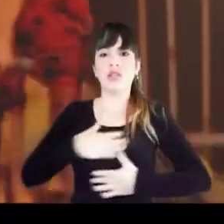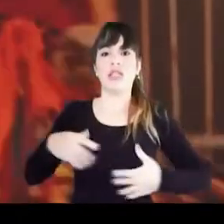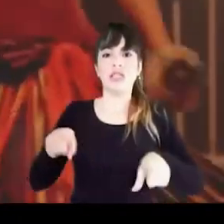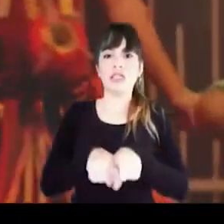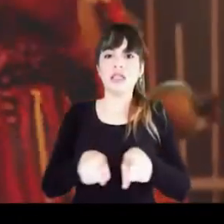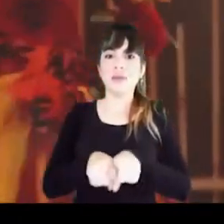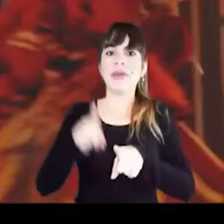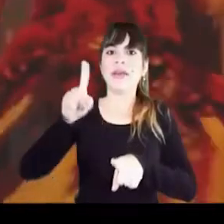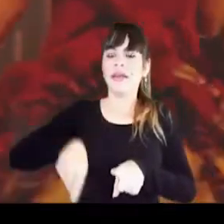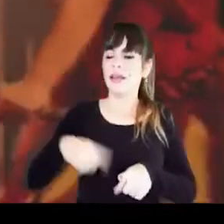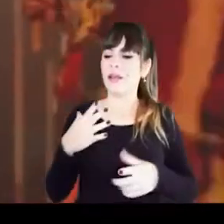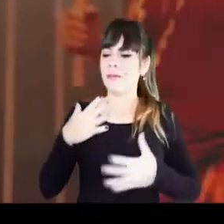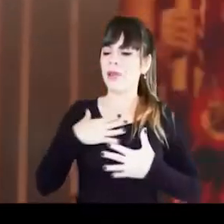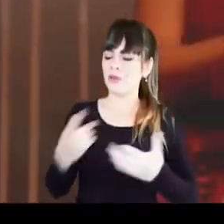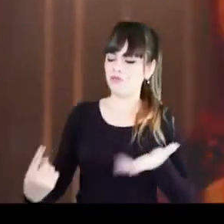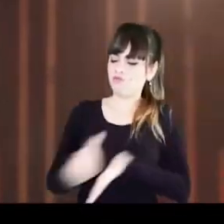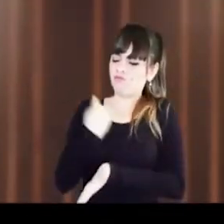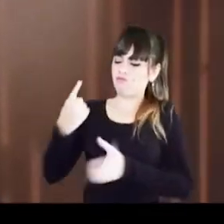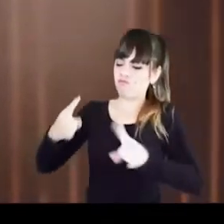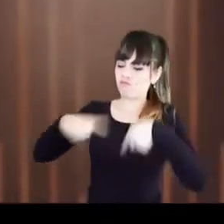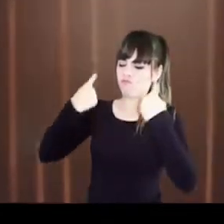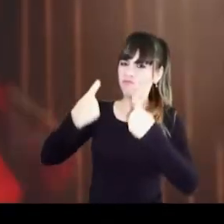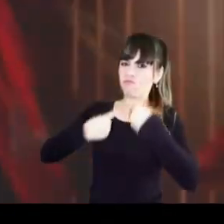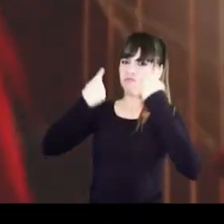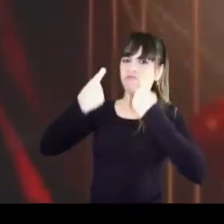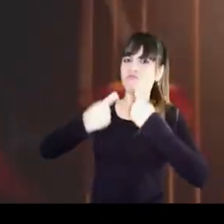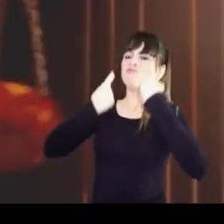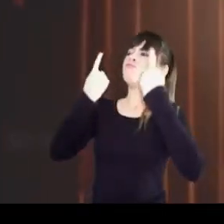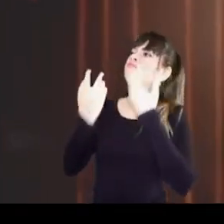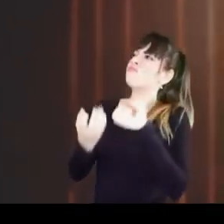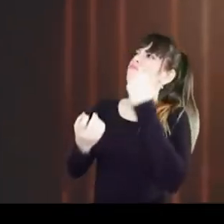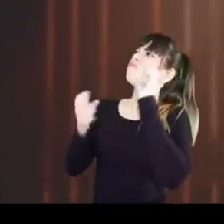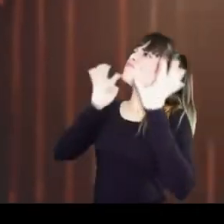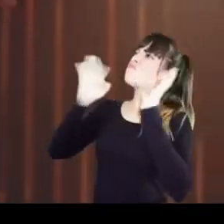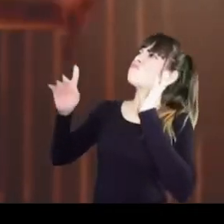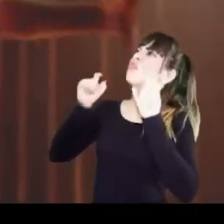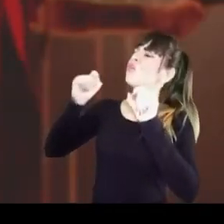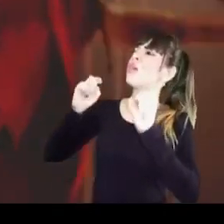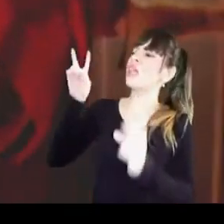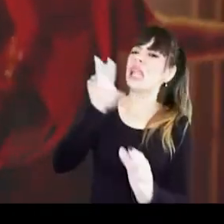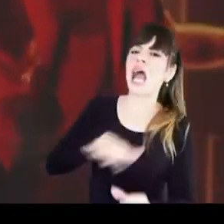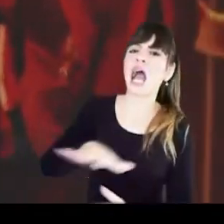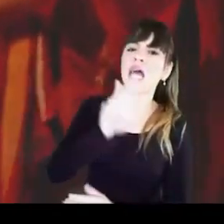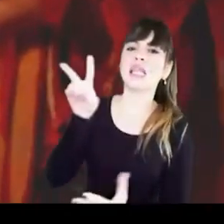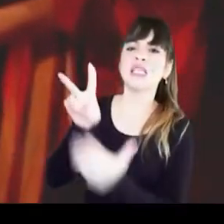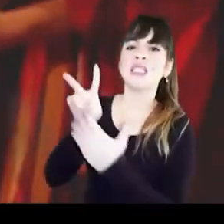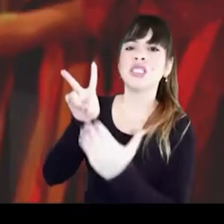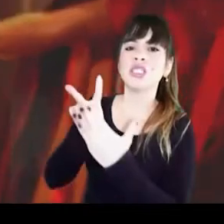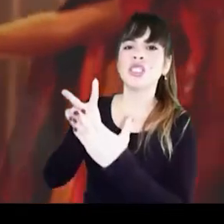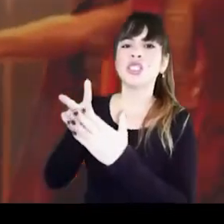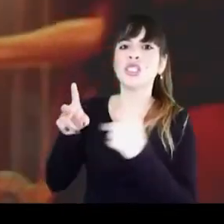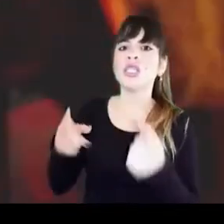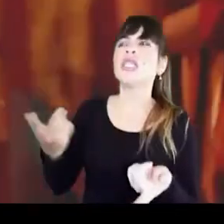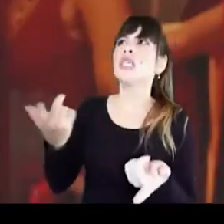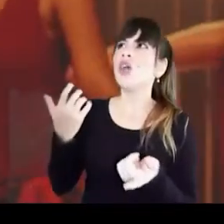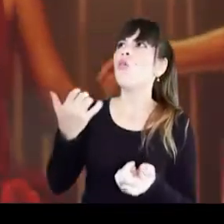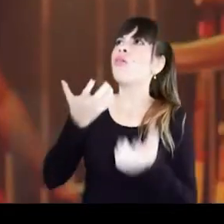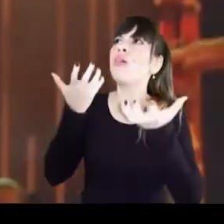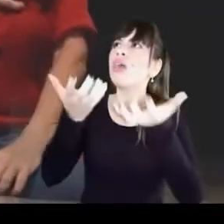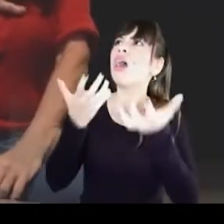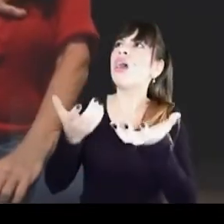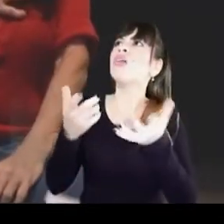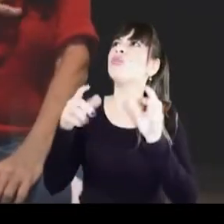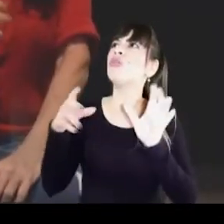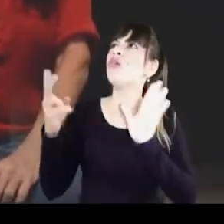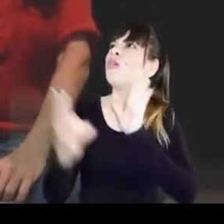também fico muito feliz, assim, algo que inquietava a gente, uma questão que era que inquietava muito, que é a questão indígena, e a gente teve a